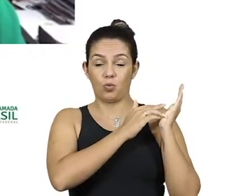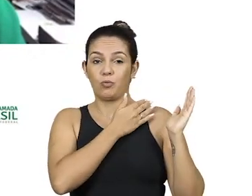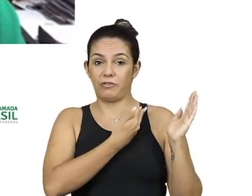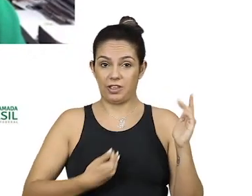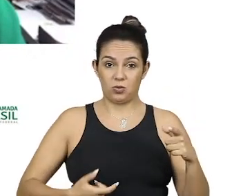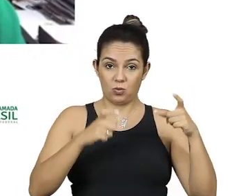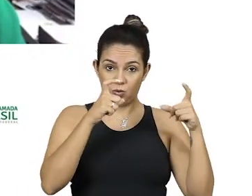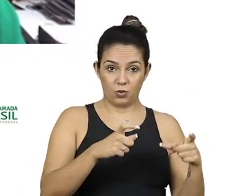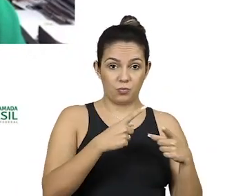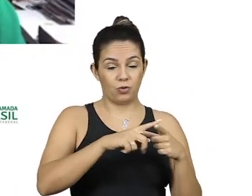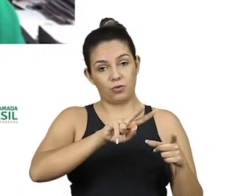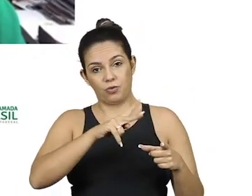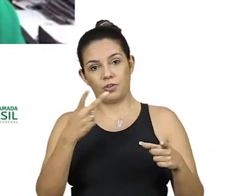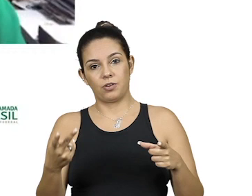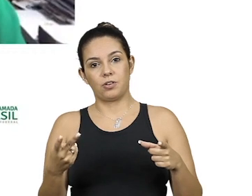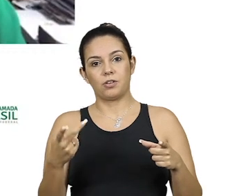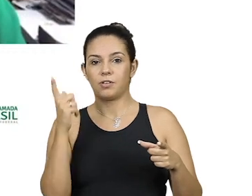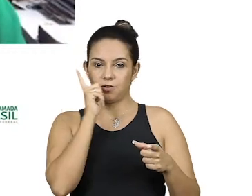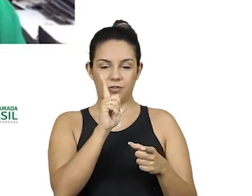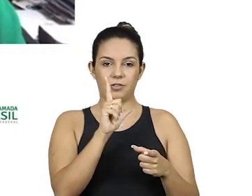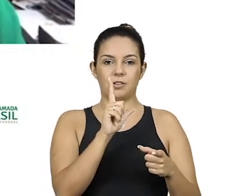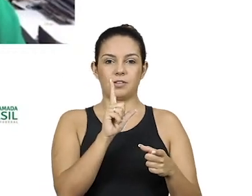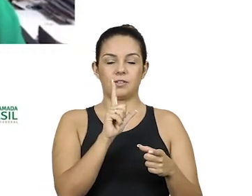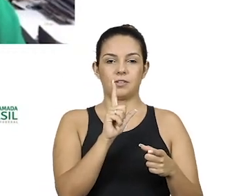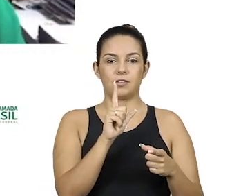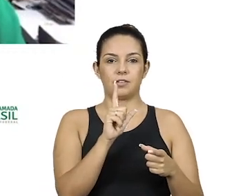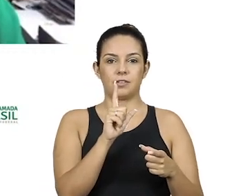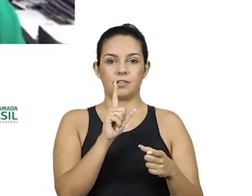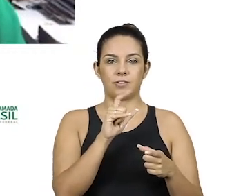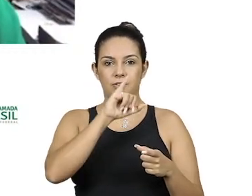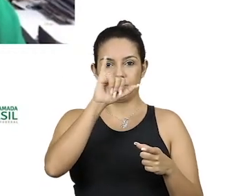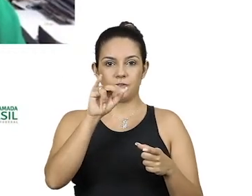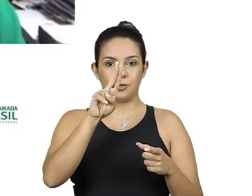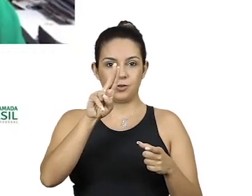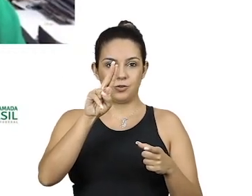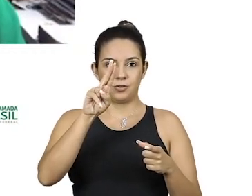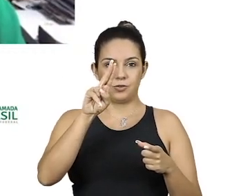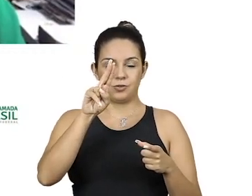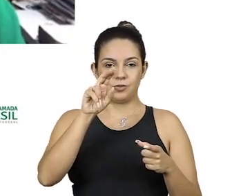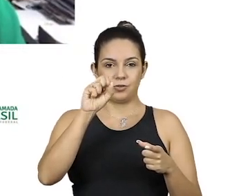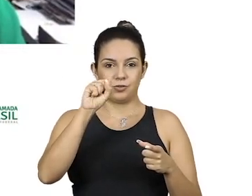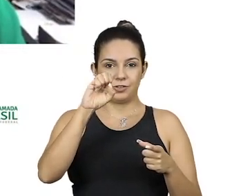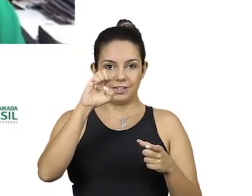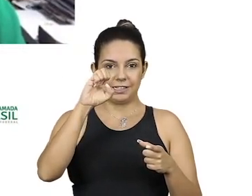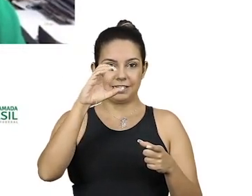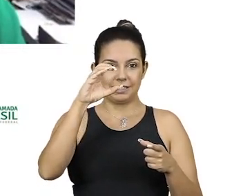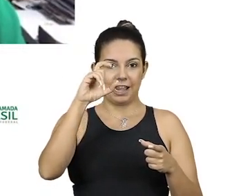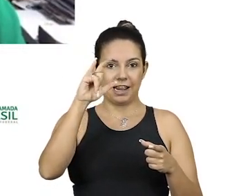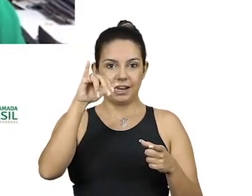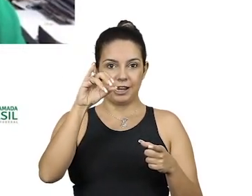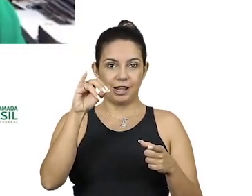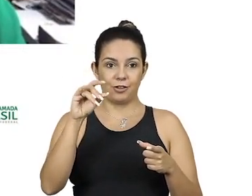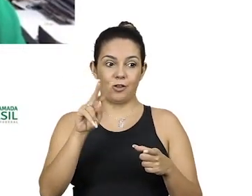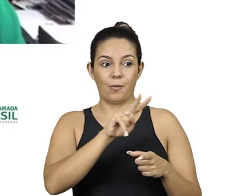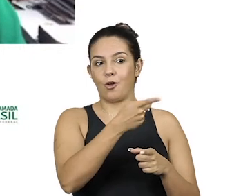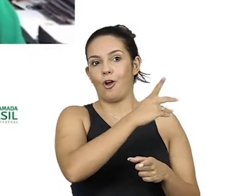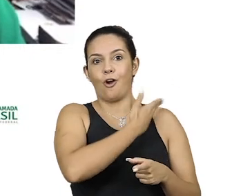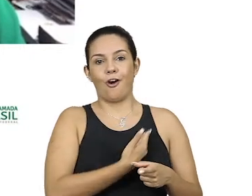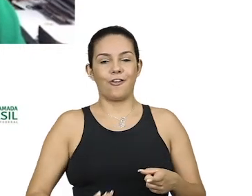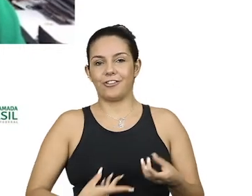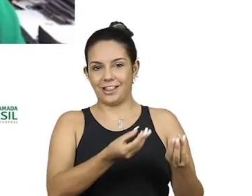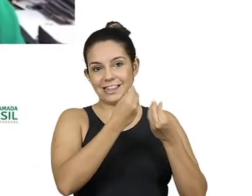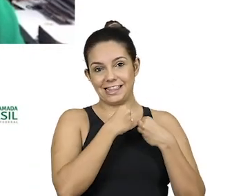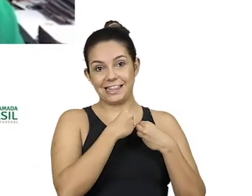reverteu, porque sabia que conseguiria com Juscelino a reversão do tombamento.